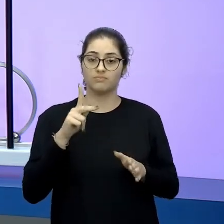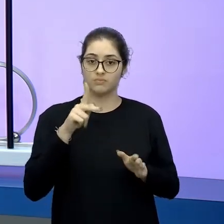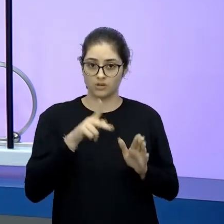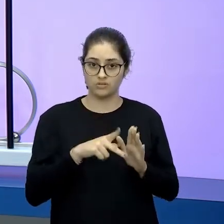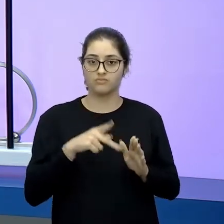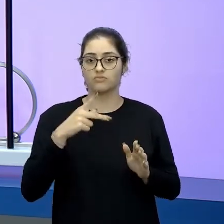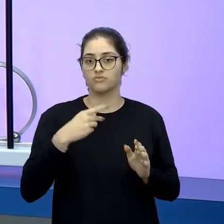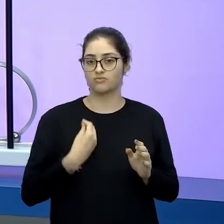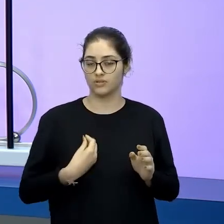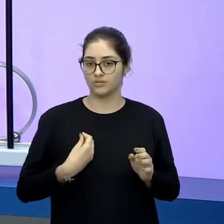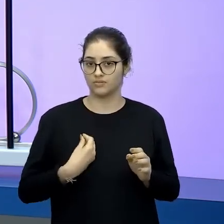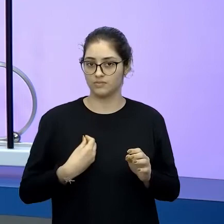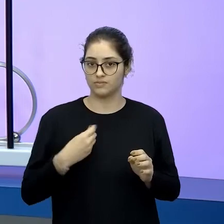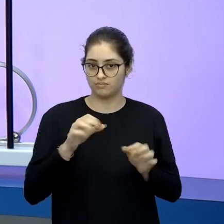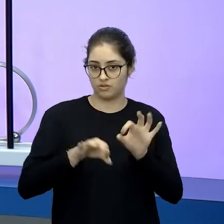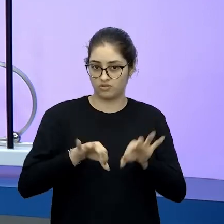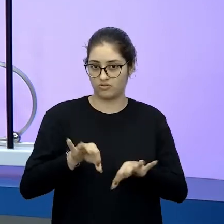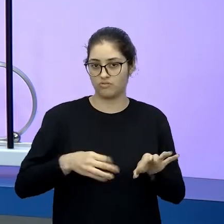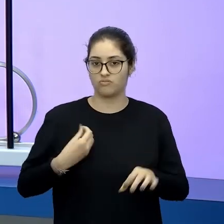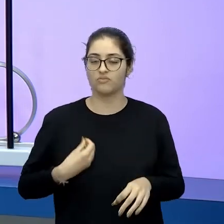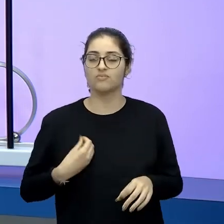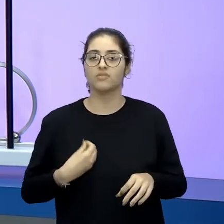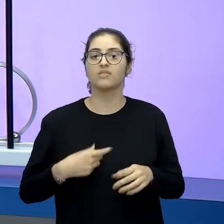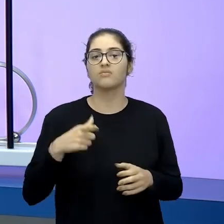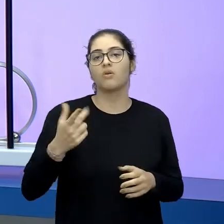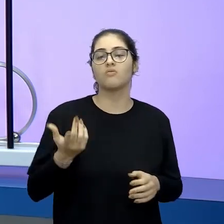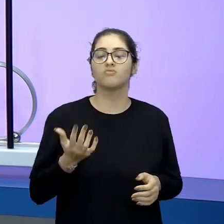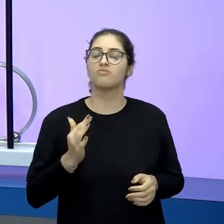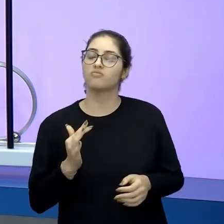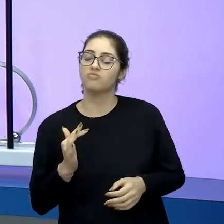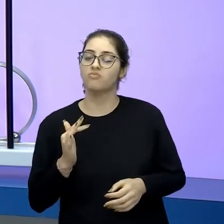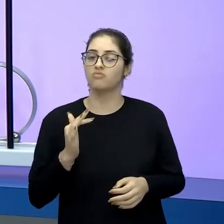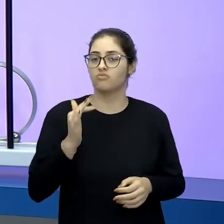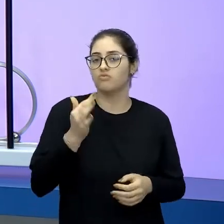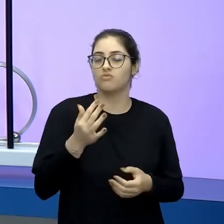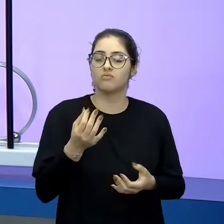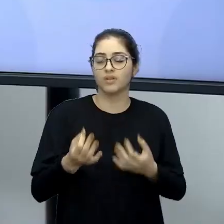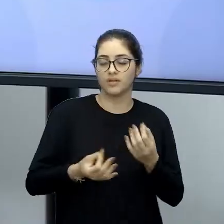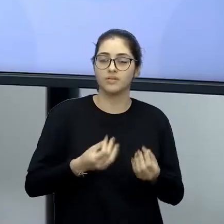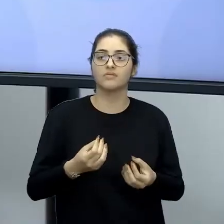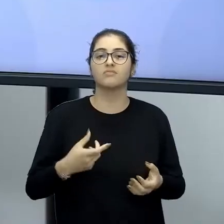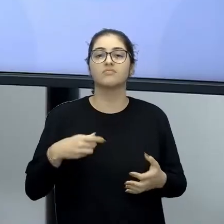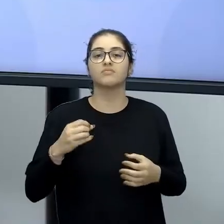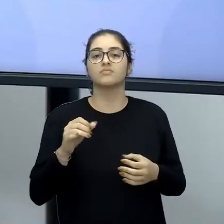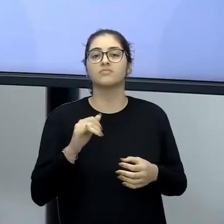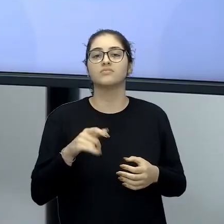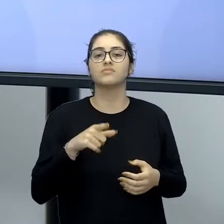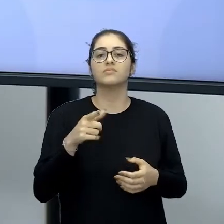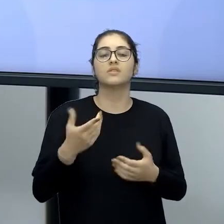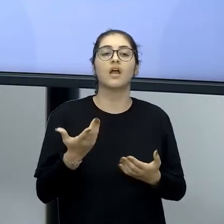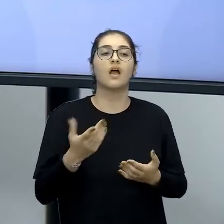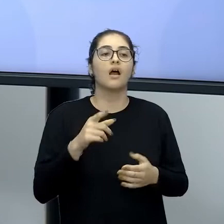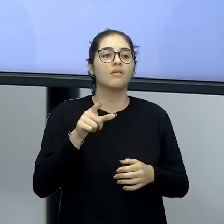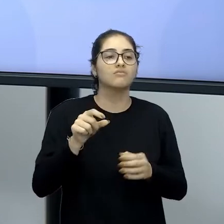faça um planejamento também a longo prazo, né, não depende muito das E se for a curto questões. prazo e mudar no meio do caminho, não tem problema nenhum, porque